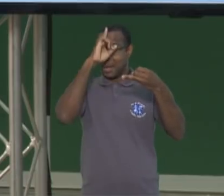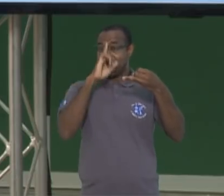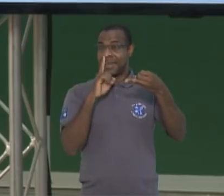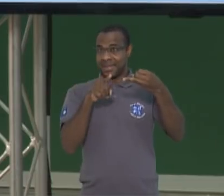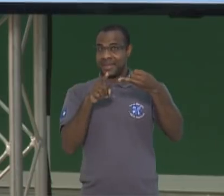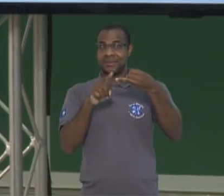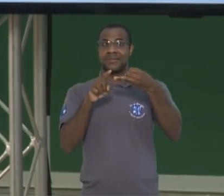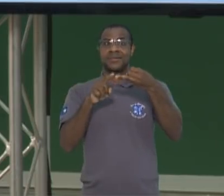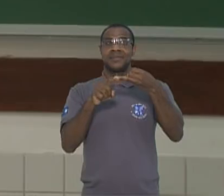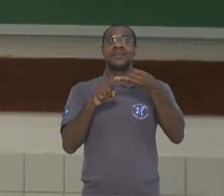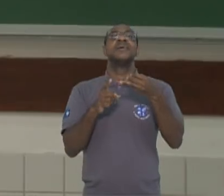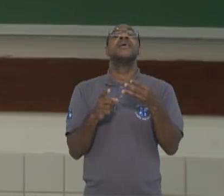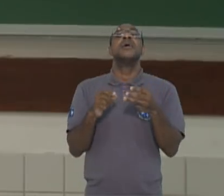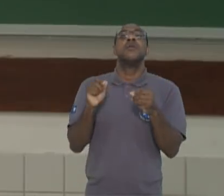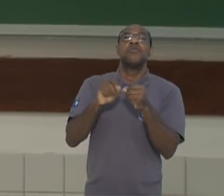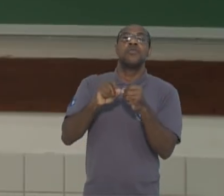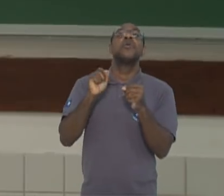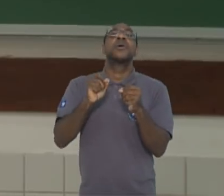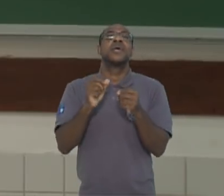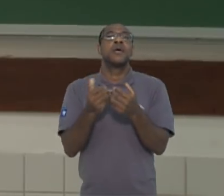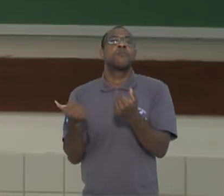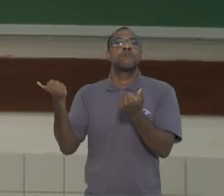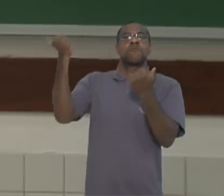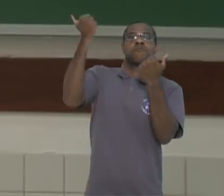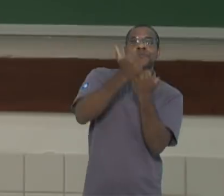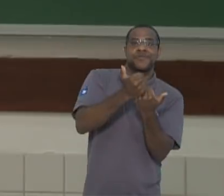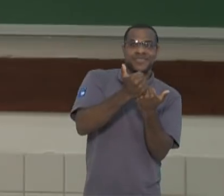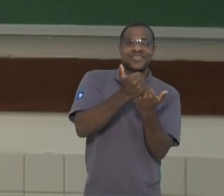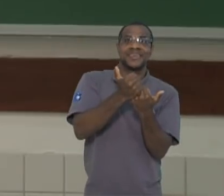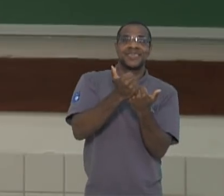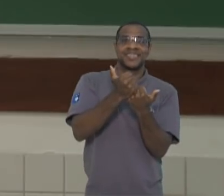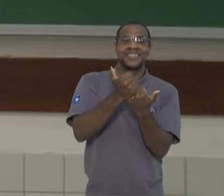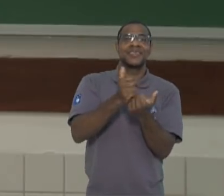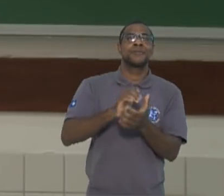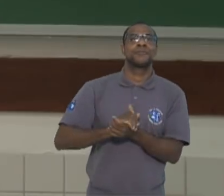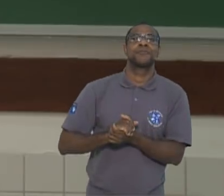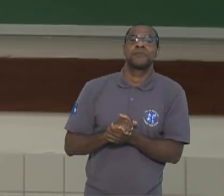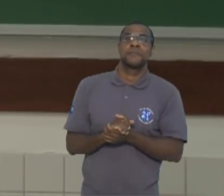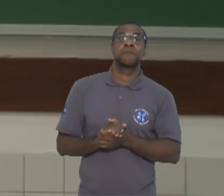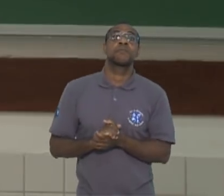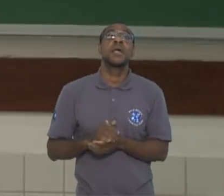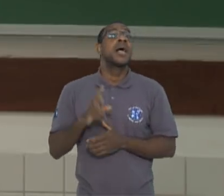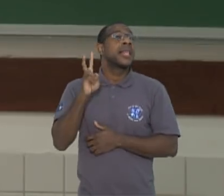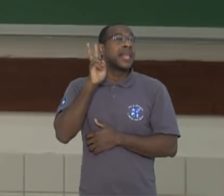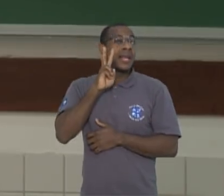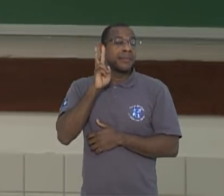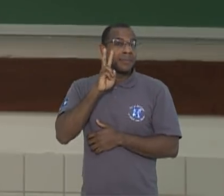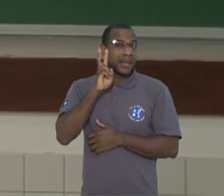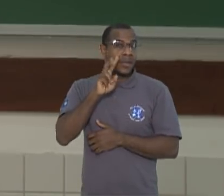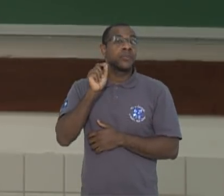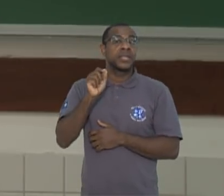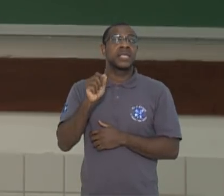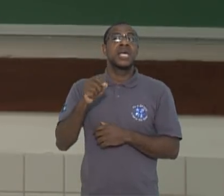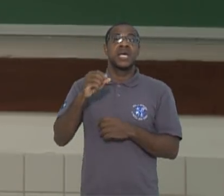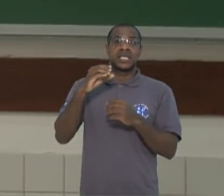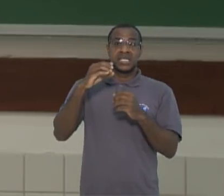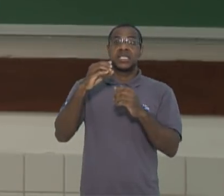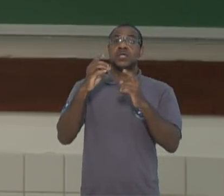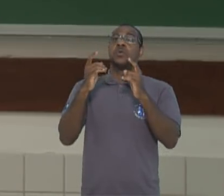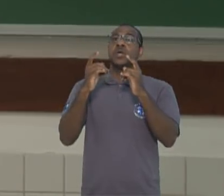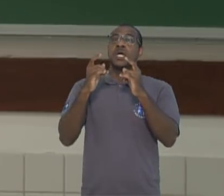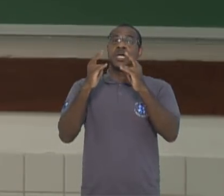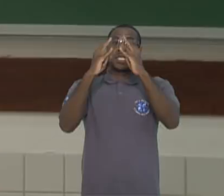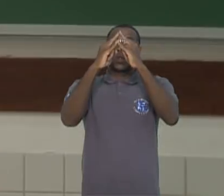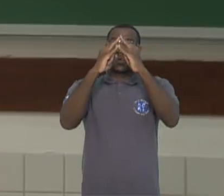Circo Máximo. E que também é super visitado, né? Lembrando que as ruínas do Circo Máximo também servem de visitação, né? Um